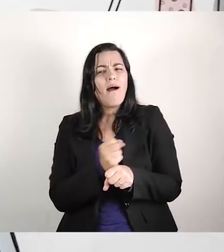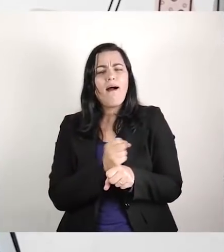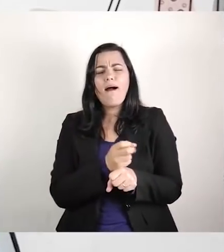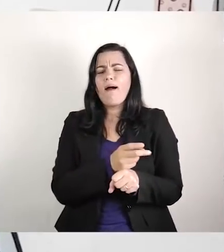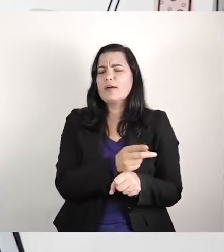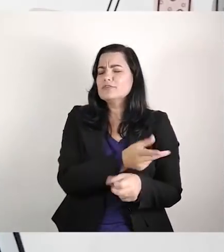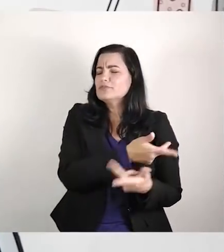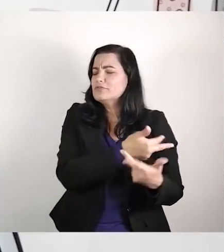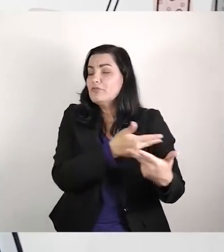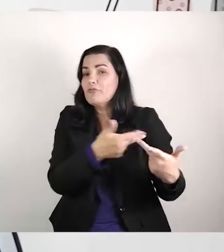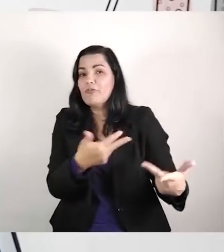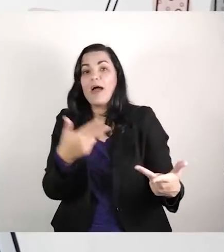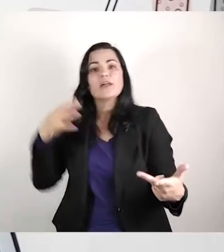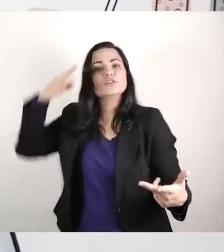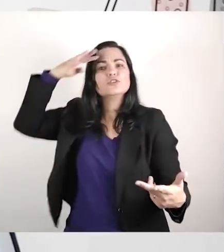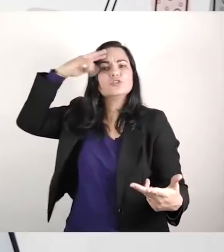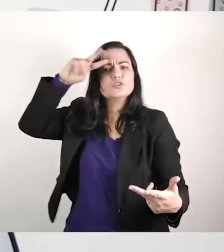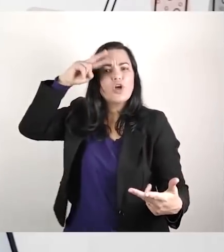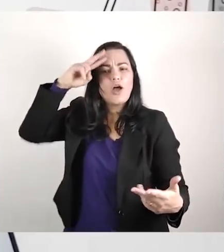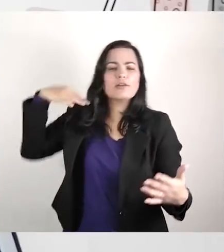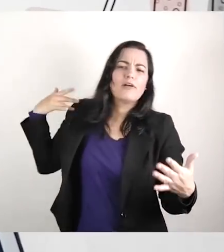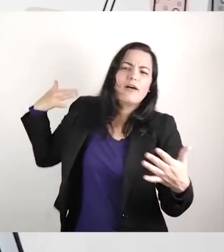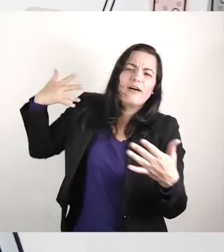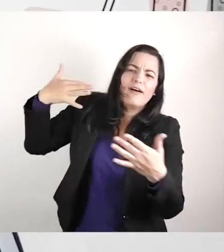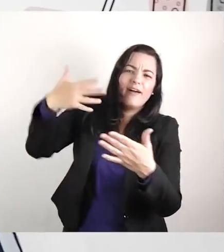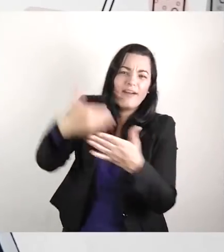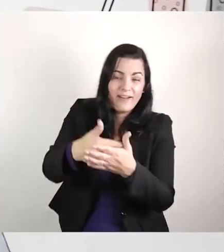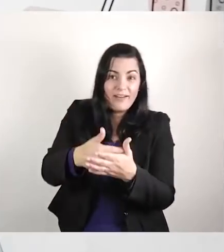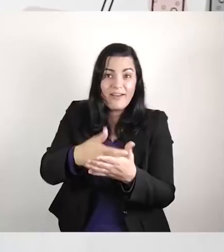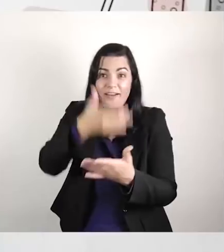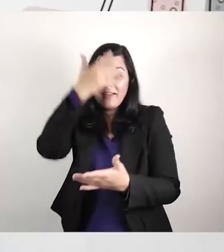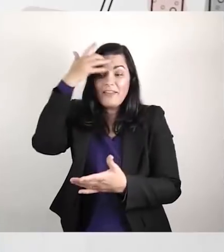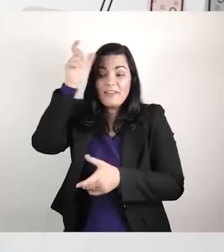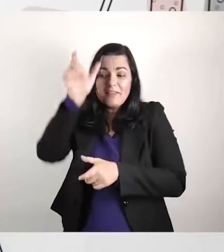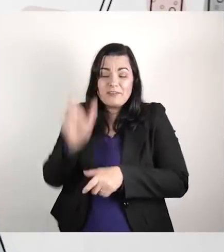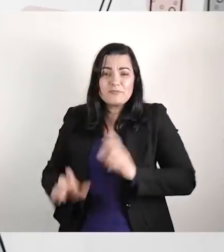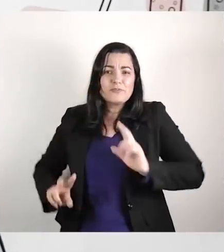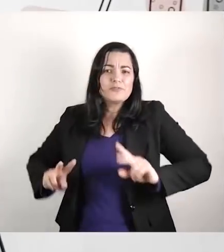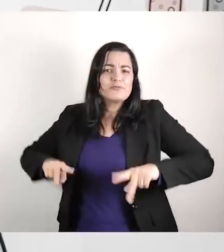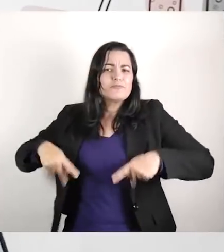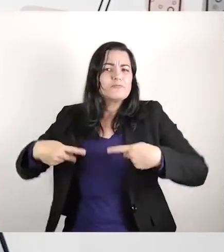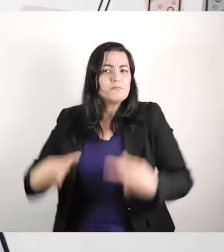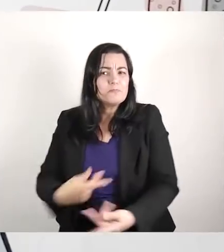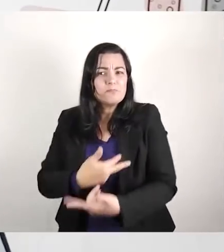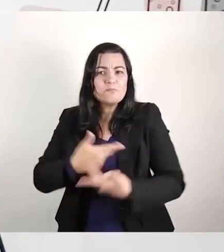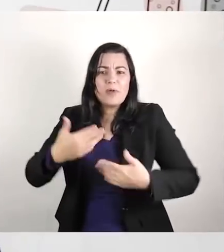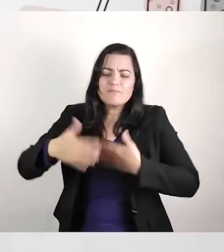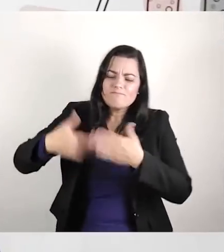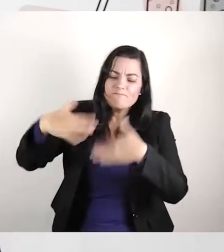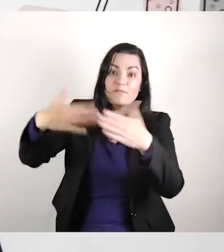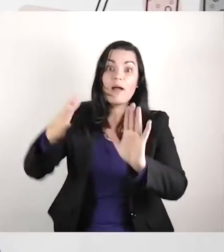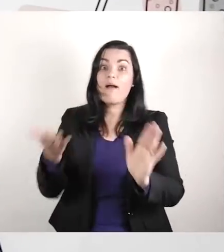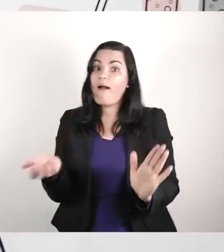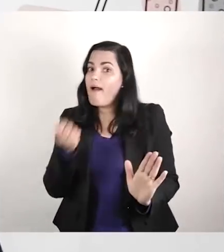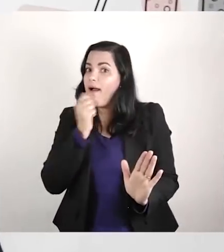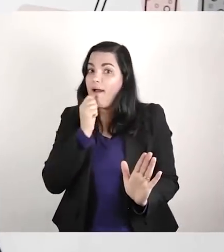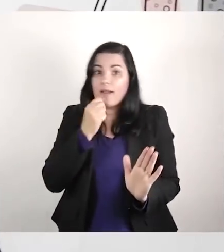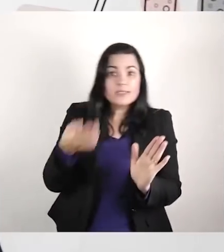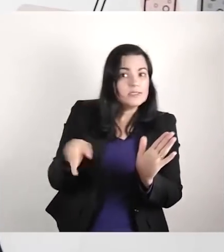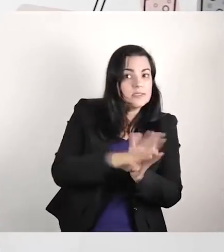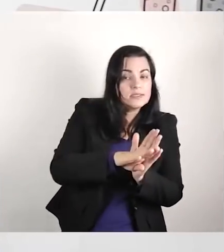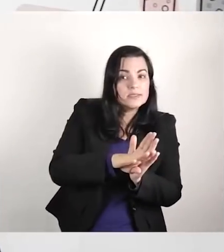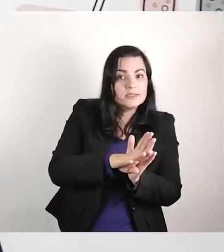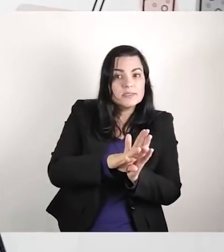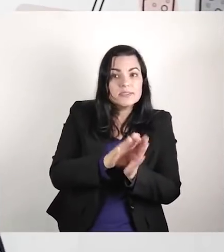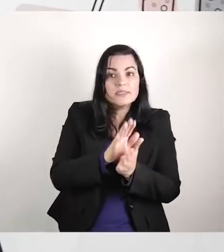anos da história do desenvolvimento humano e ainda nem chegamos no nosso alfabeto. Olha